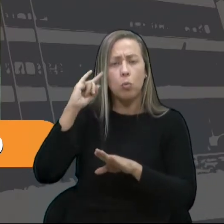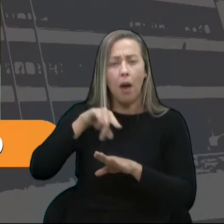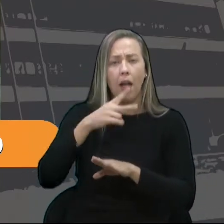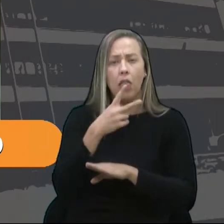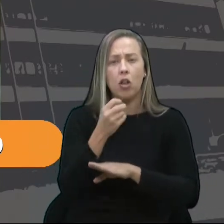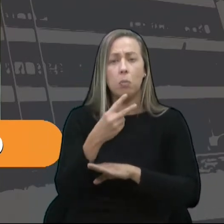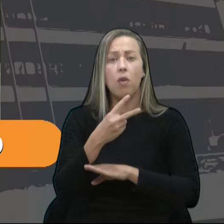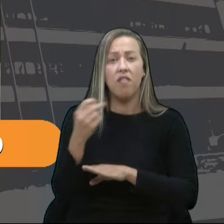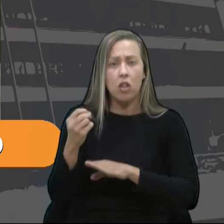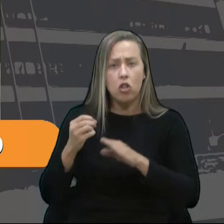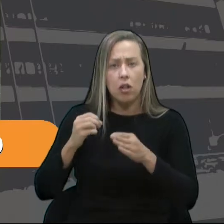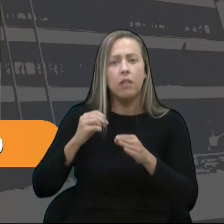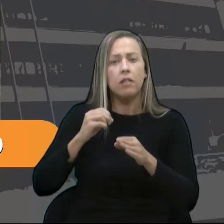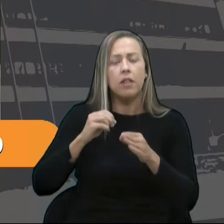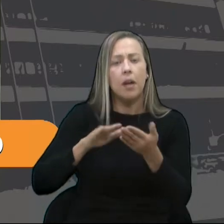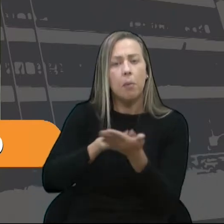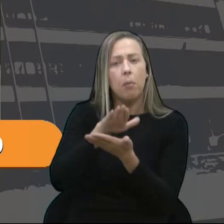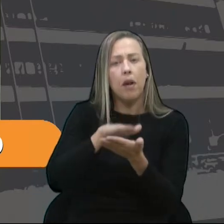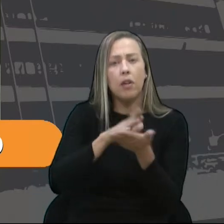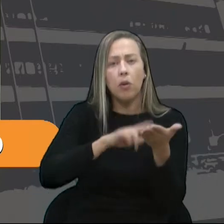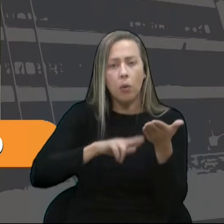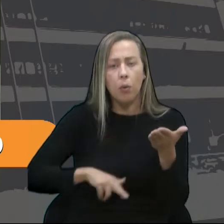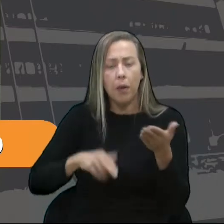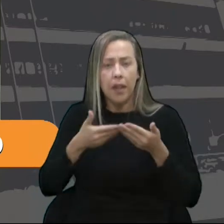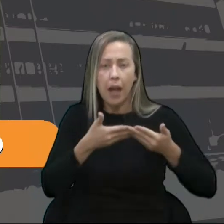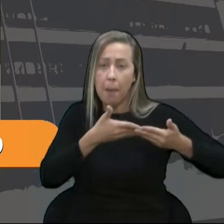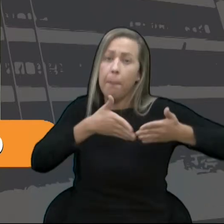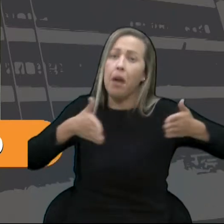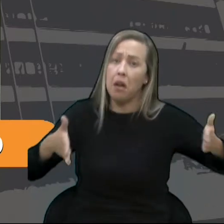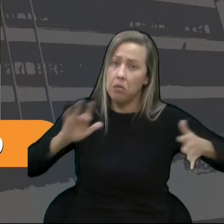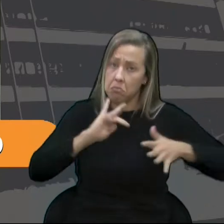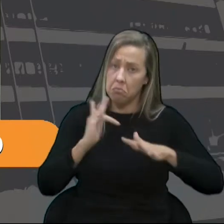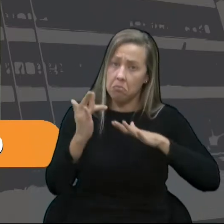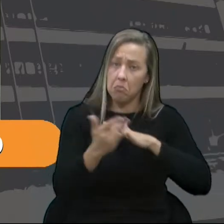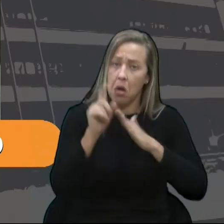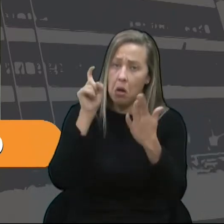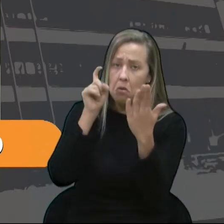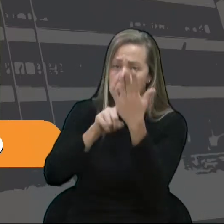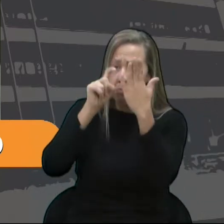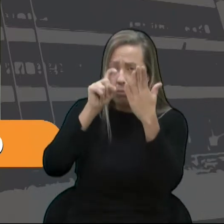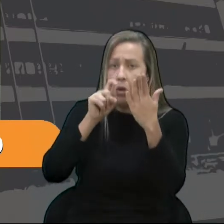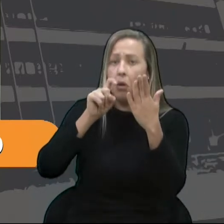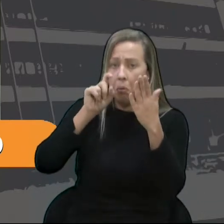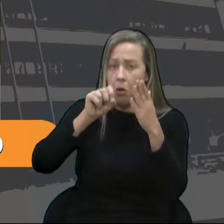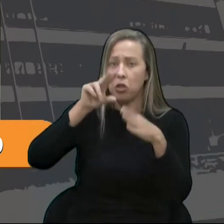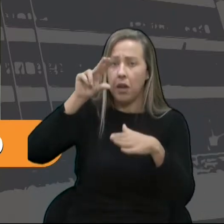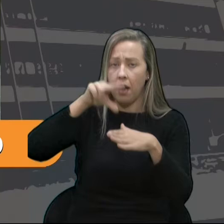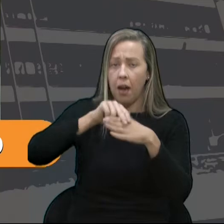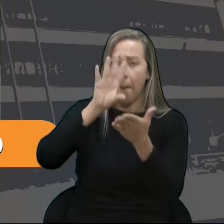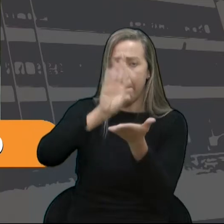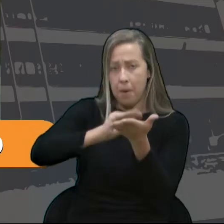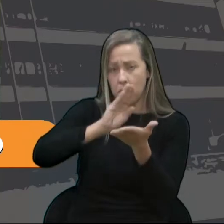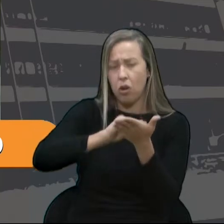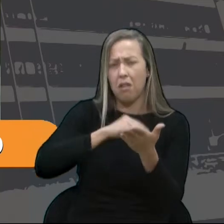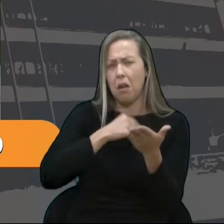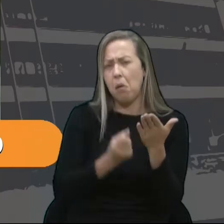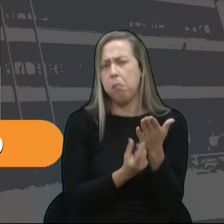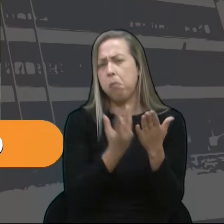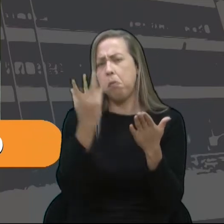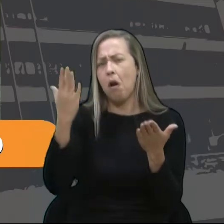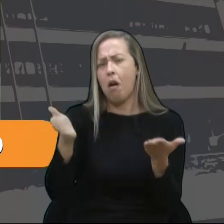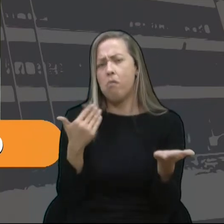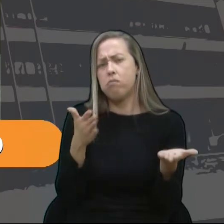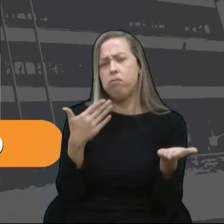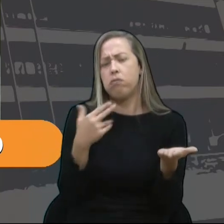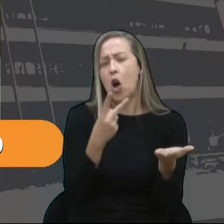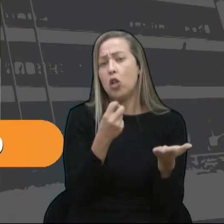2020, ele está disponível na rede, né? Todos podem baixar, um relatório com muitas páginas, acho que mais